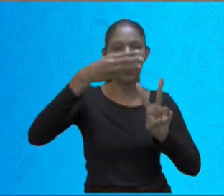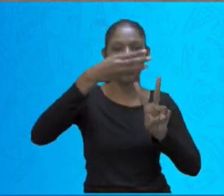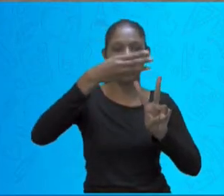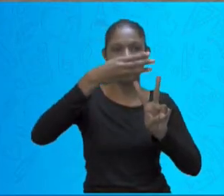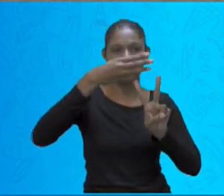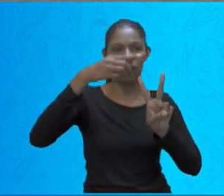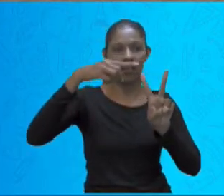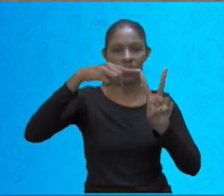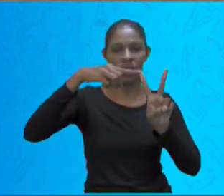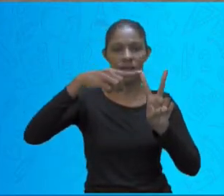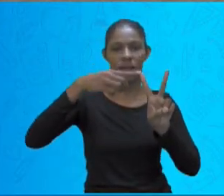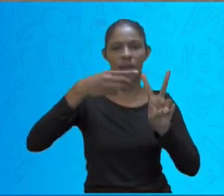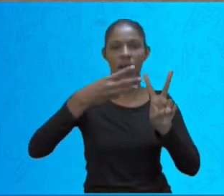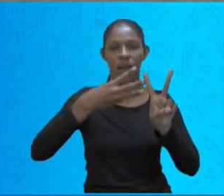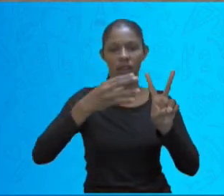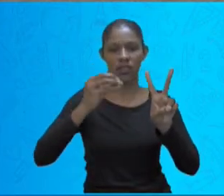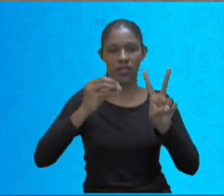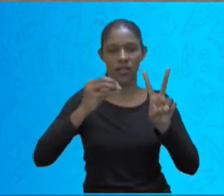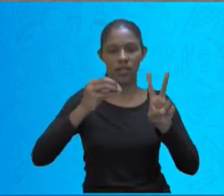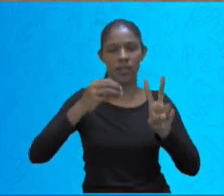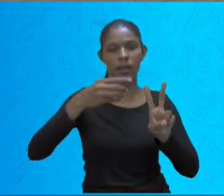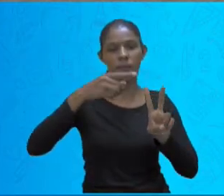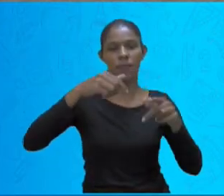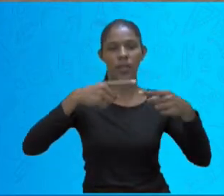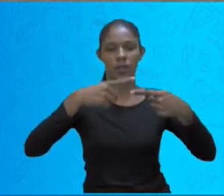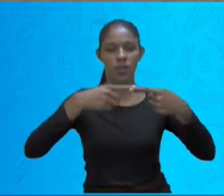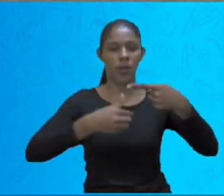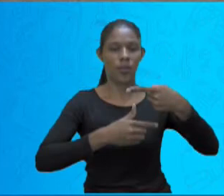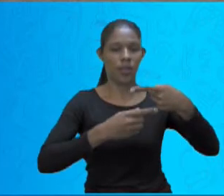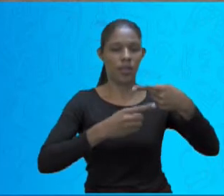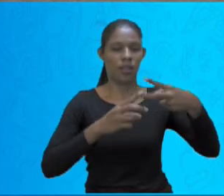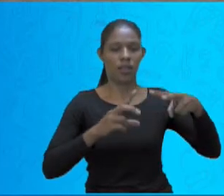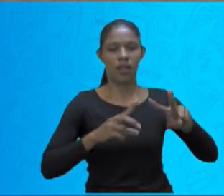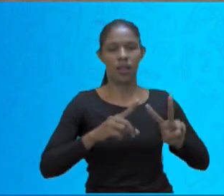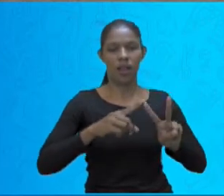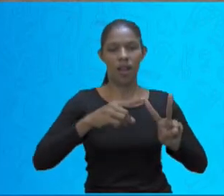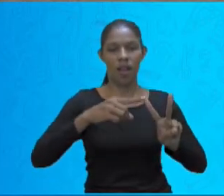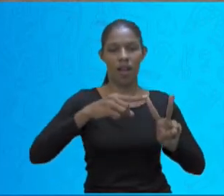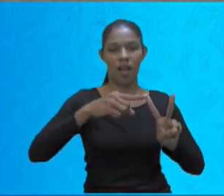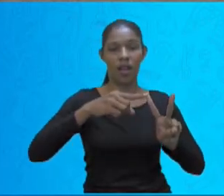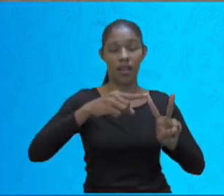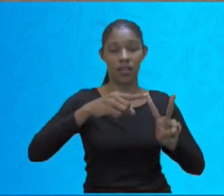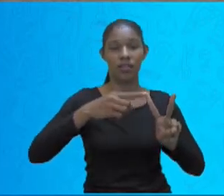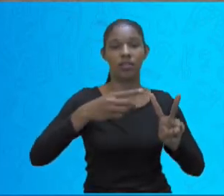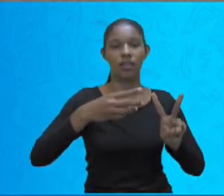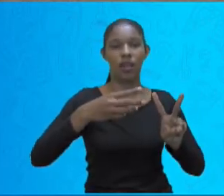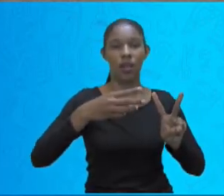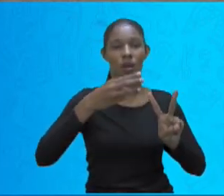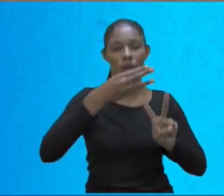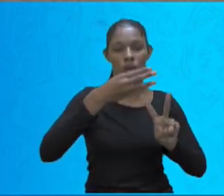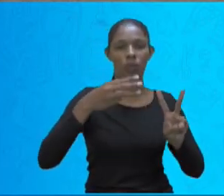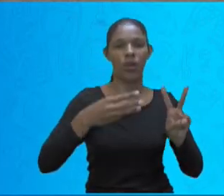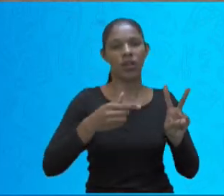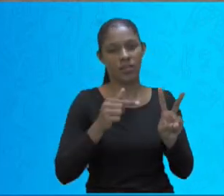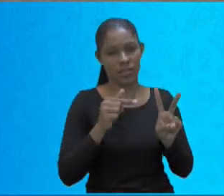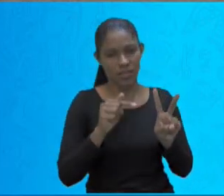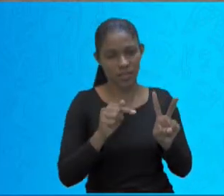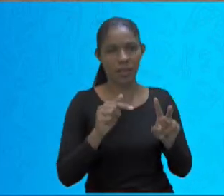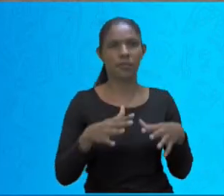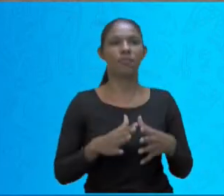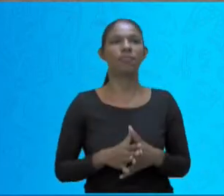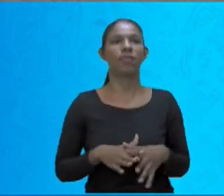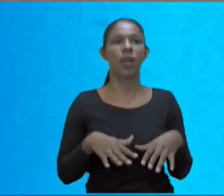Como aplicar essas propriedades? Né? Em que parte que eu vou aplicar? Que tipo de expressão eu vou usar essas propriedades